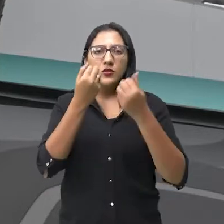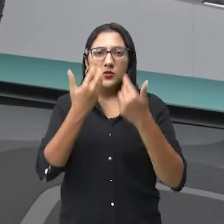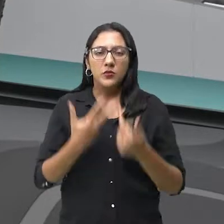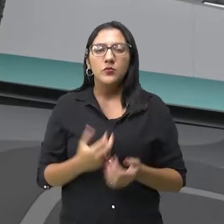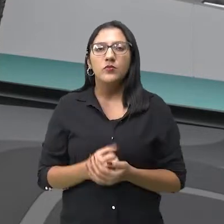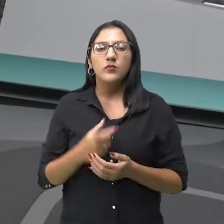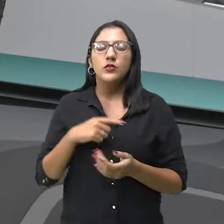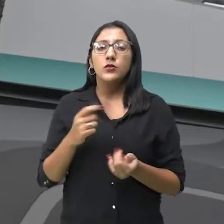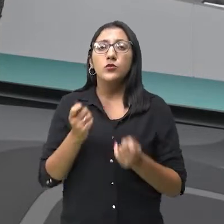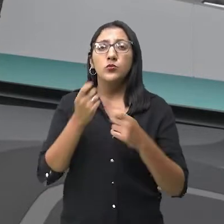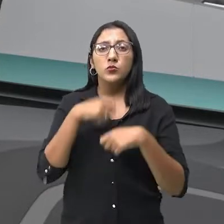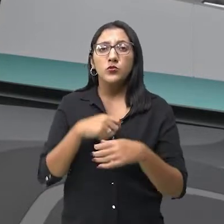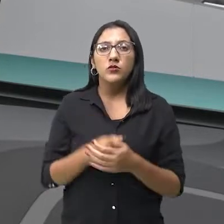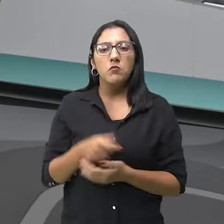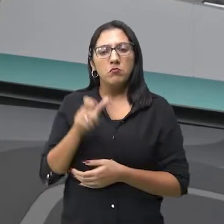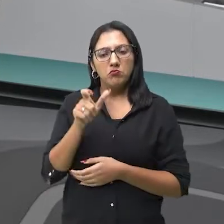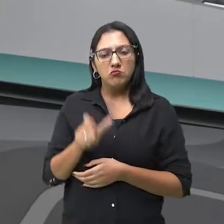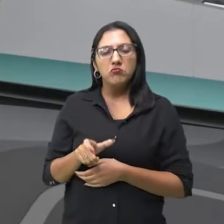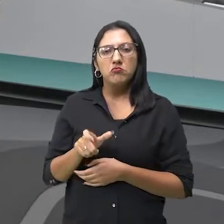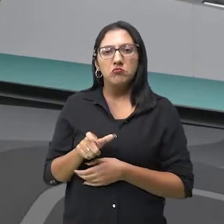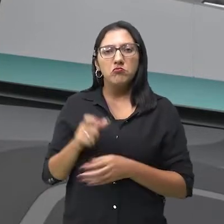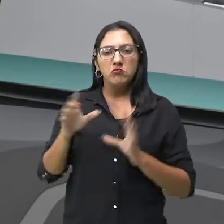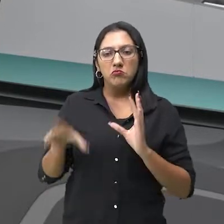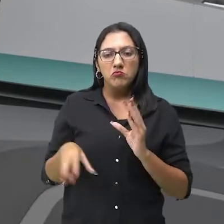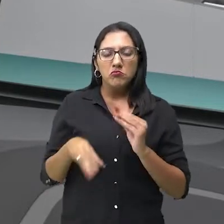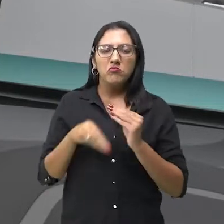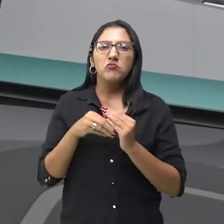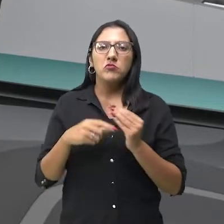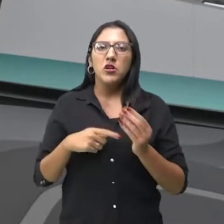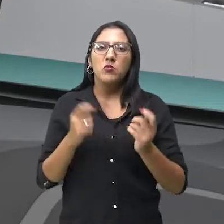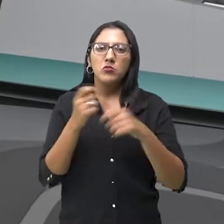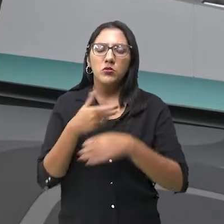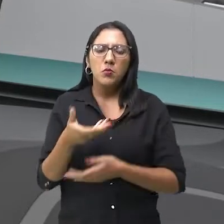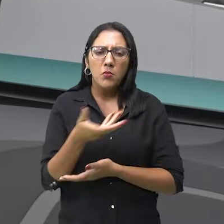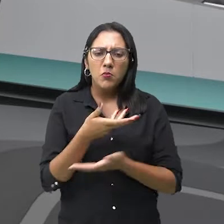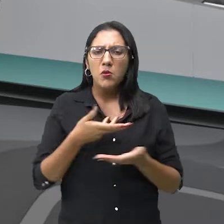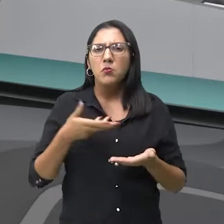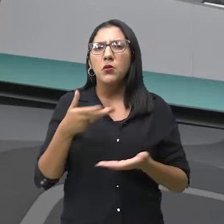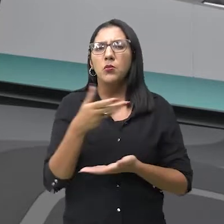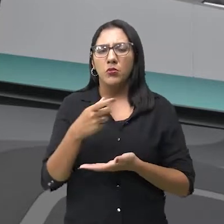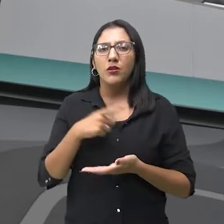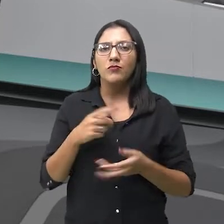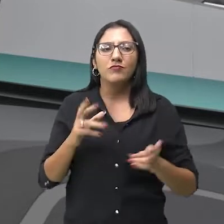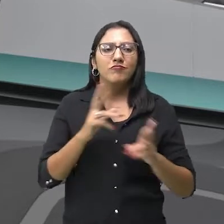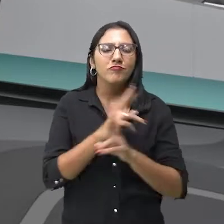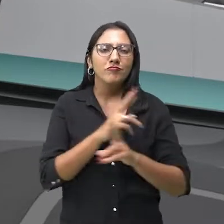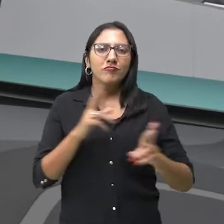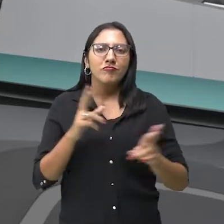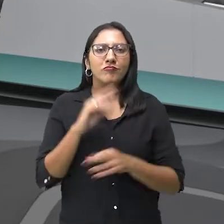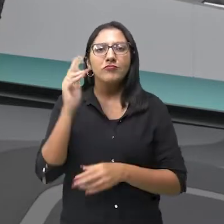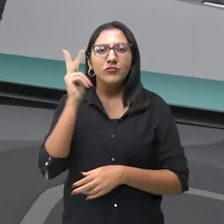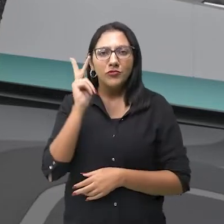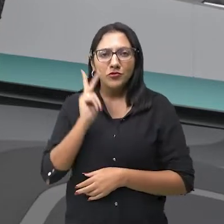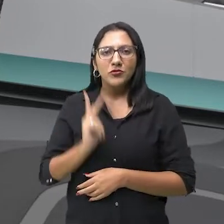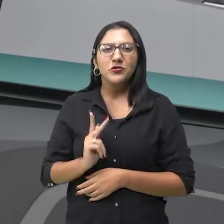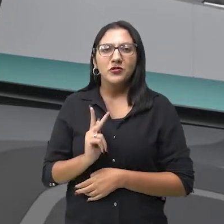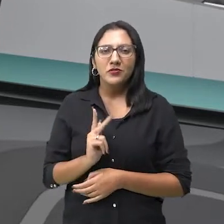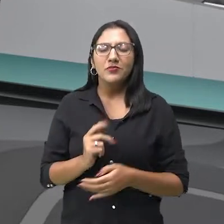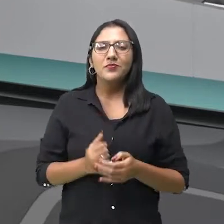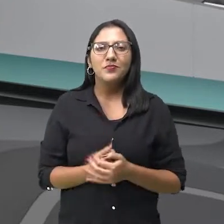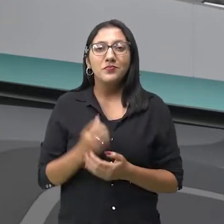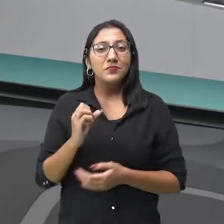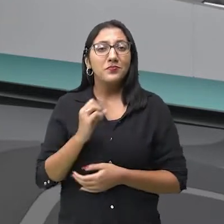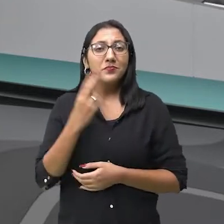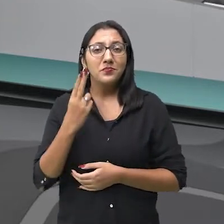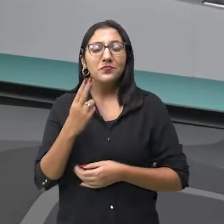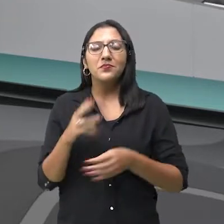narrador pode ser um narrador personagem que vai contar a história em primeira pessoa porque ele participa da história